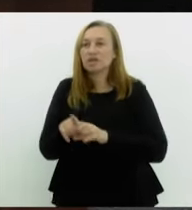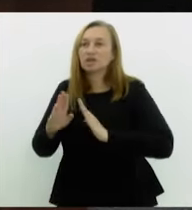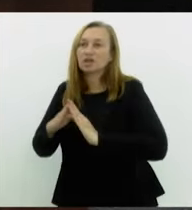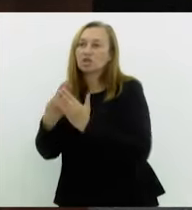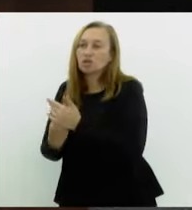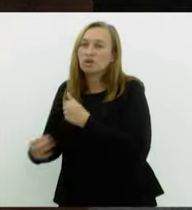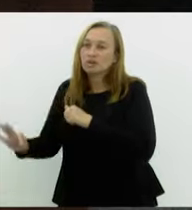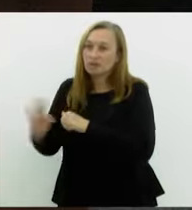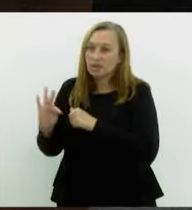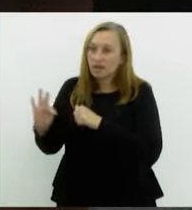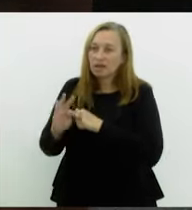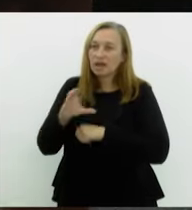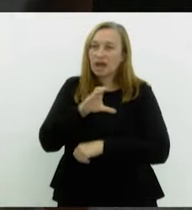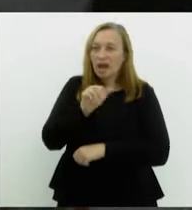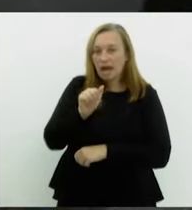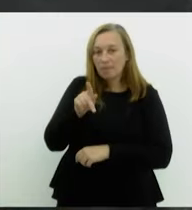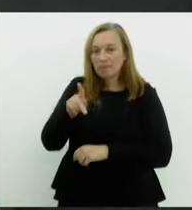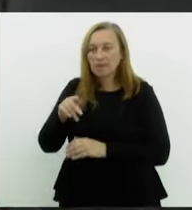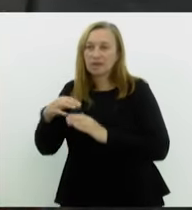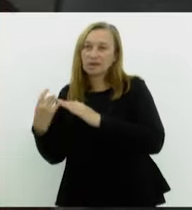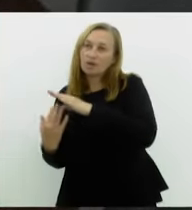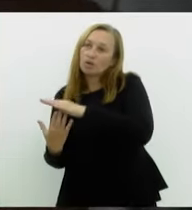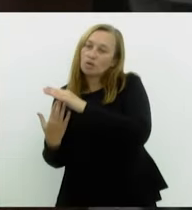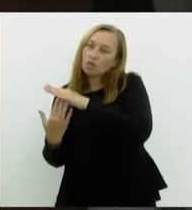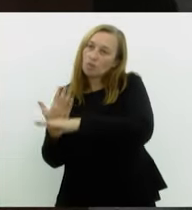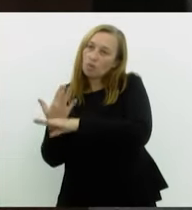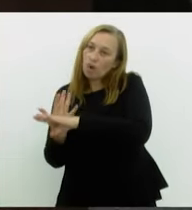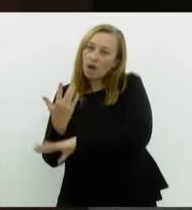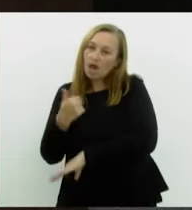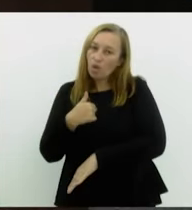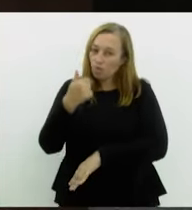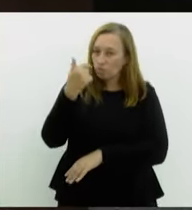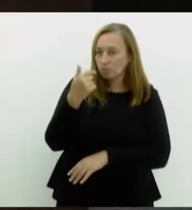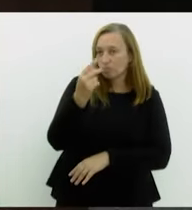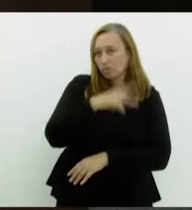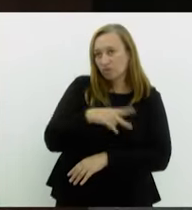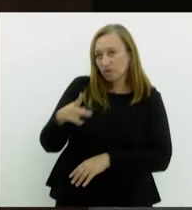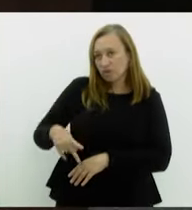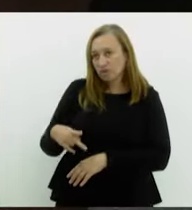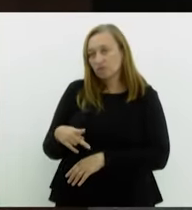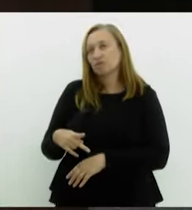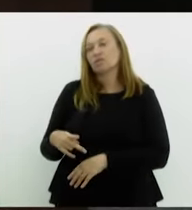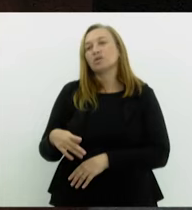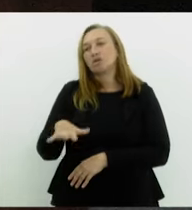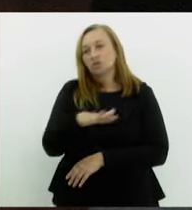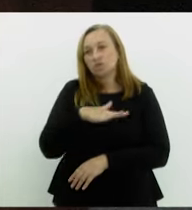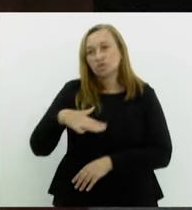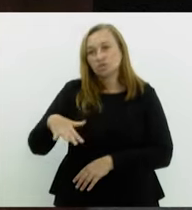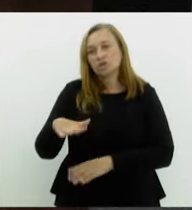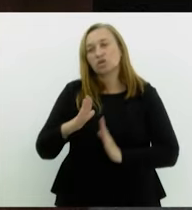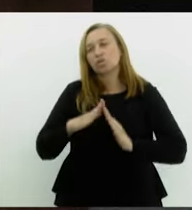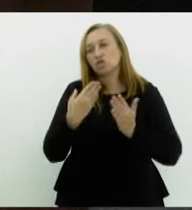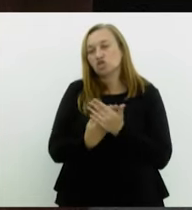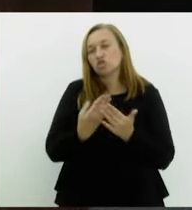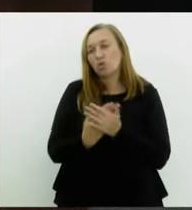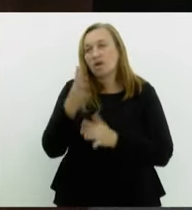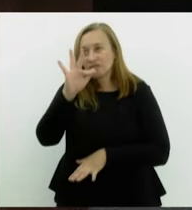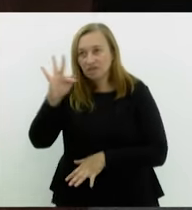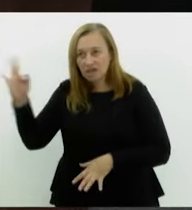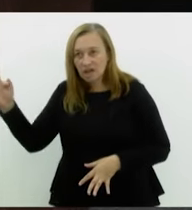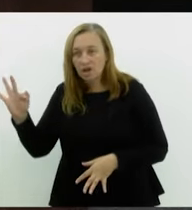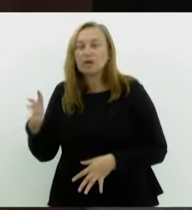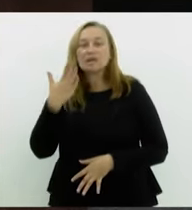e do CAP UERJ. Eu, como professora de uma rede federal licenciada que sou, sei